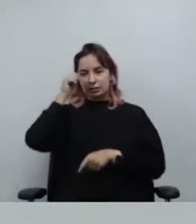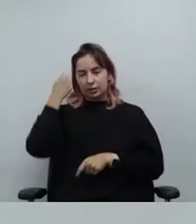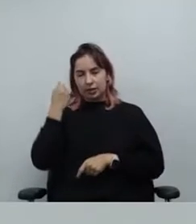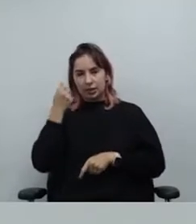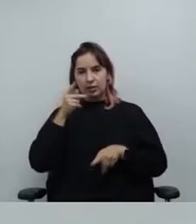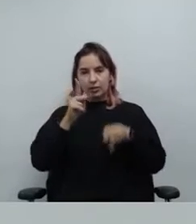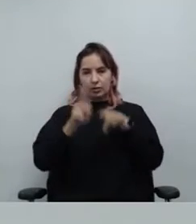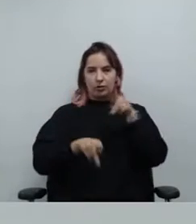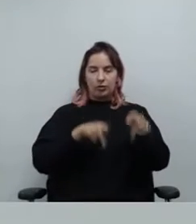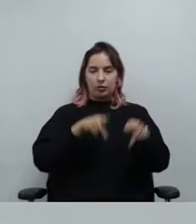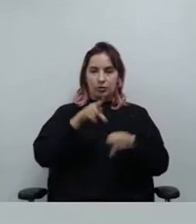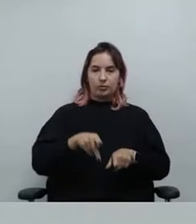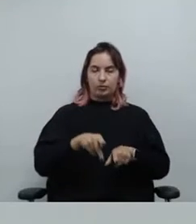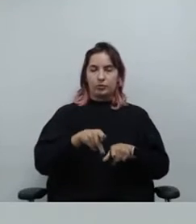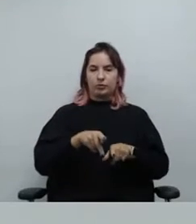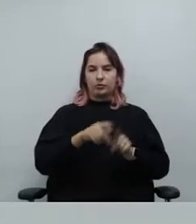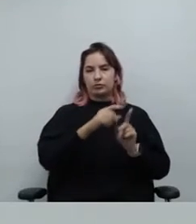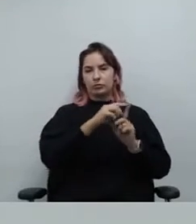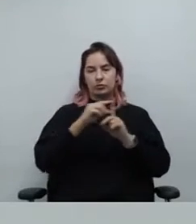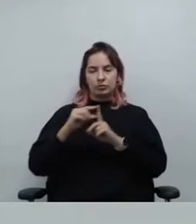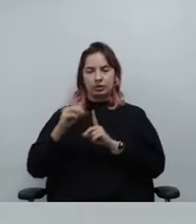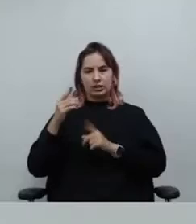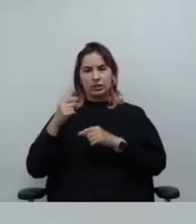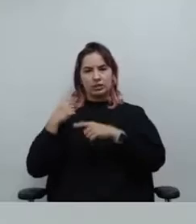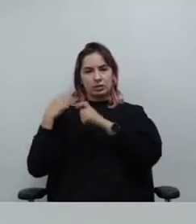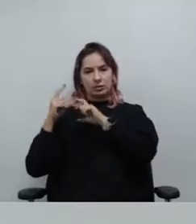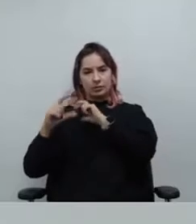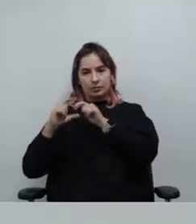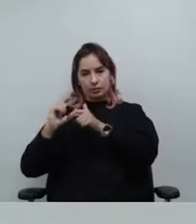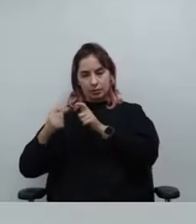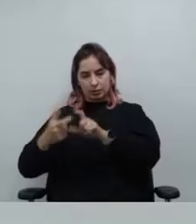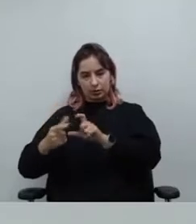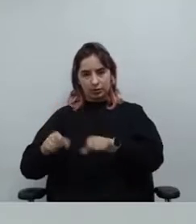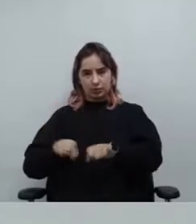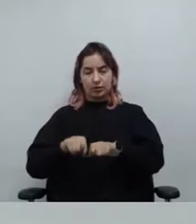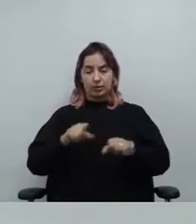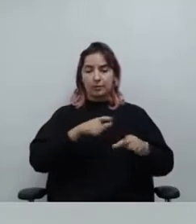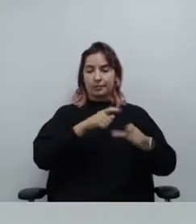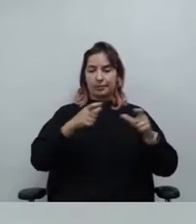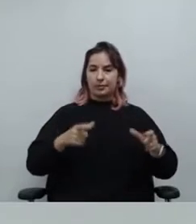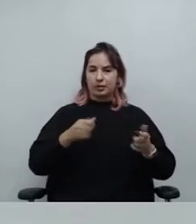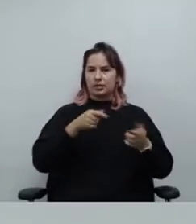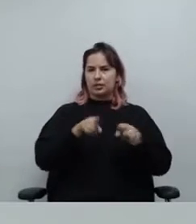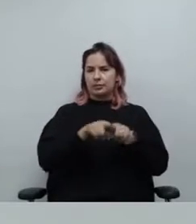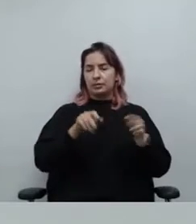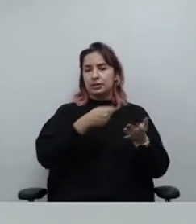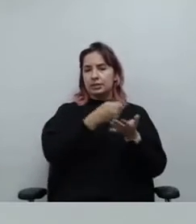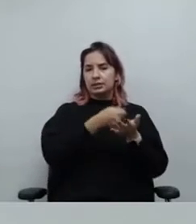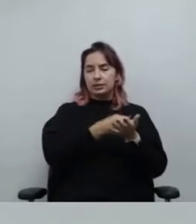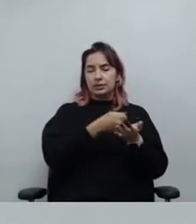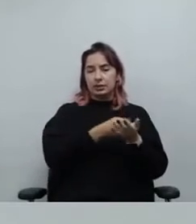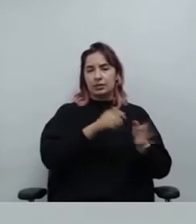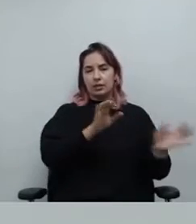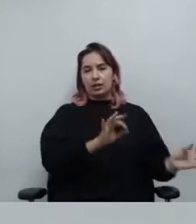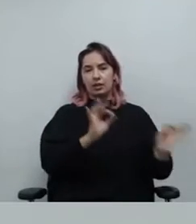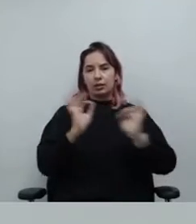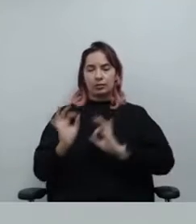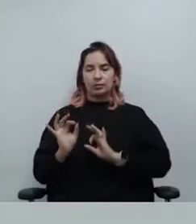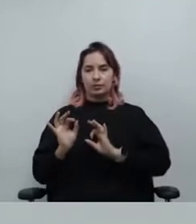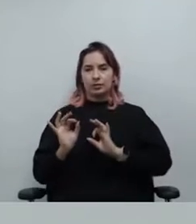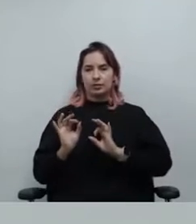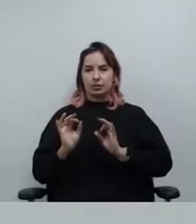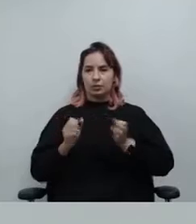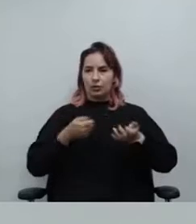povos e comunidades tradicionais, têm cada vez mais se ampliado, se intensificado, acompanhando, inclusive,